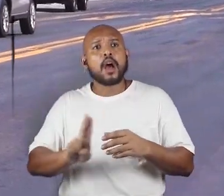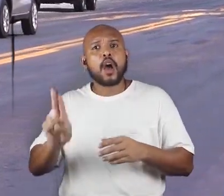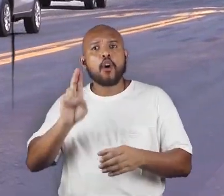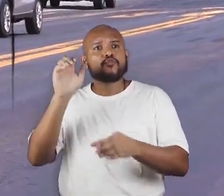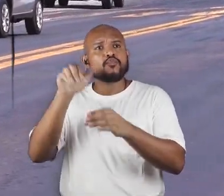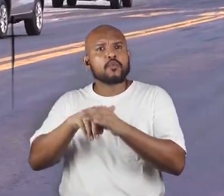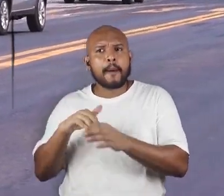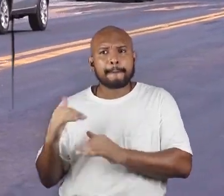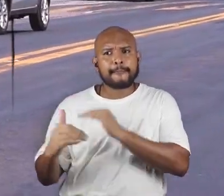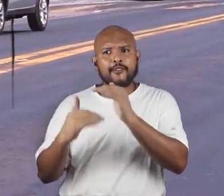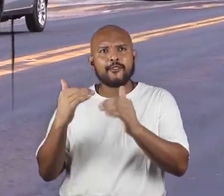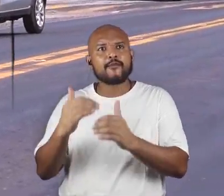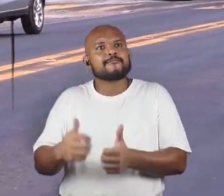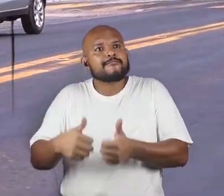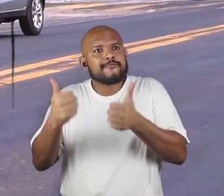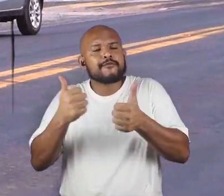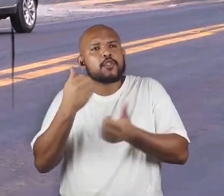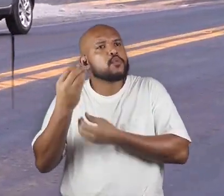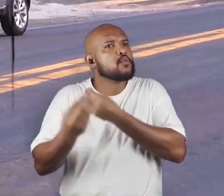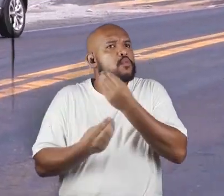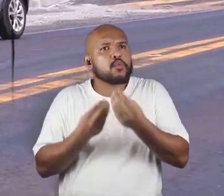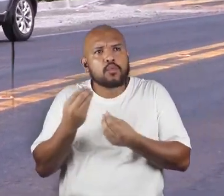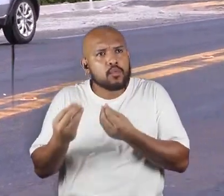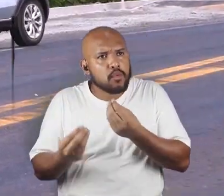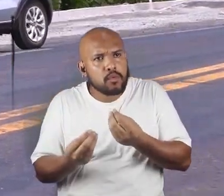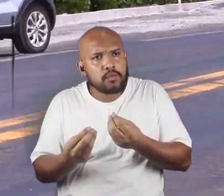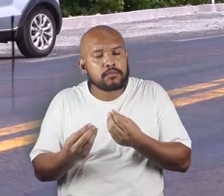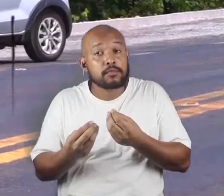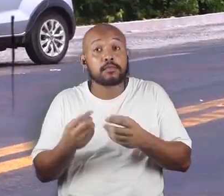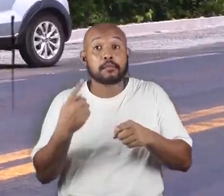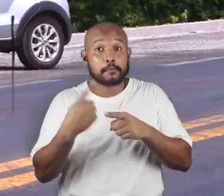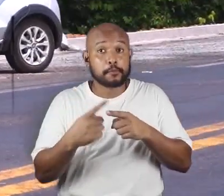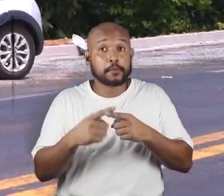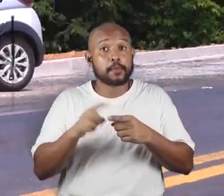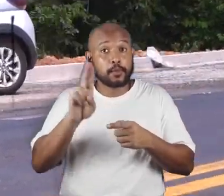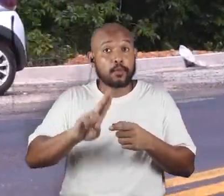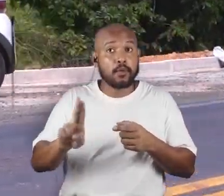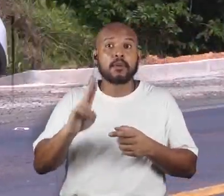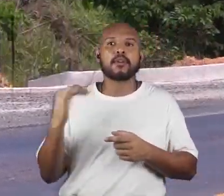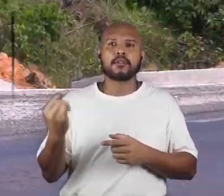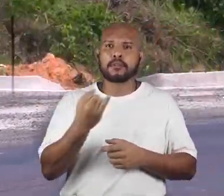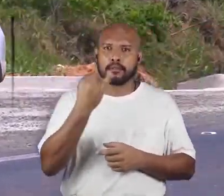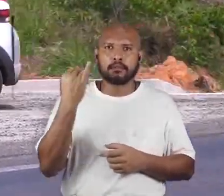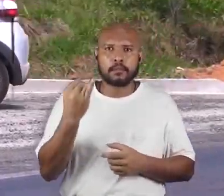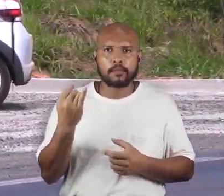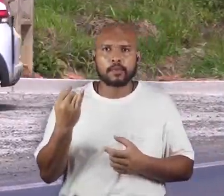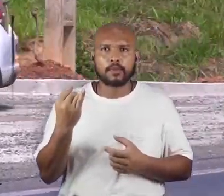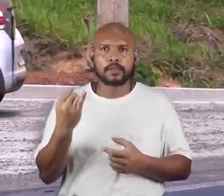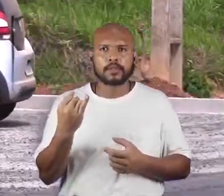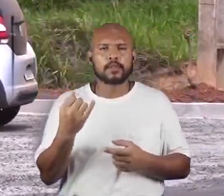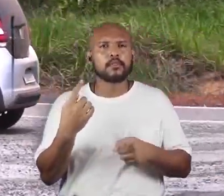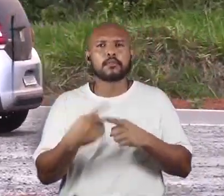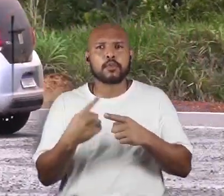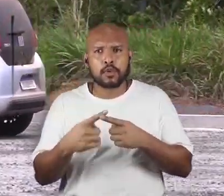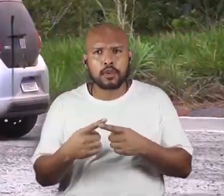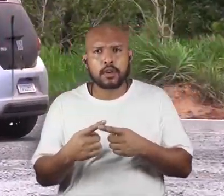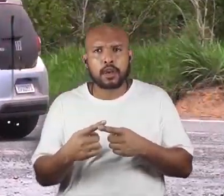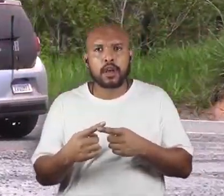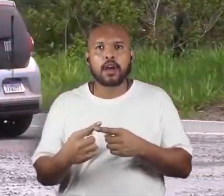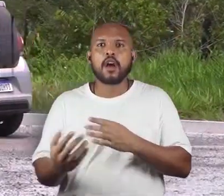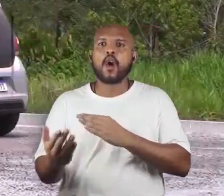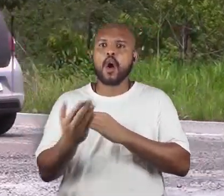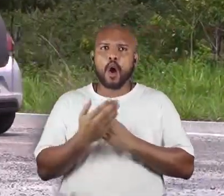de ideias para melhorias deles dentro da universidade. Porque a gente sabe que a universidade hoje é